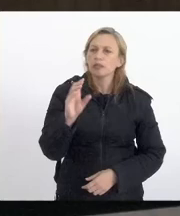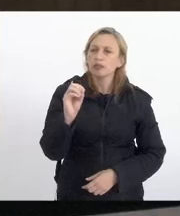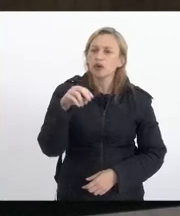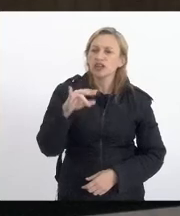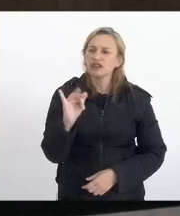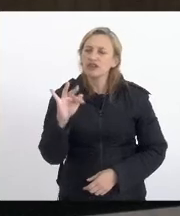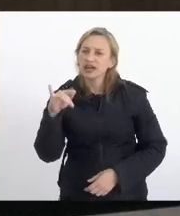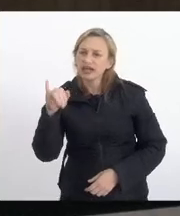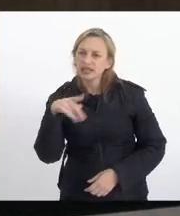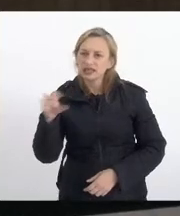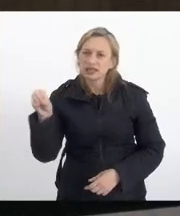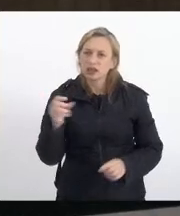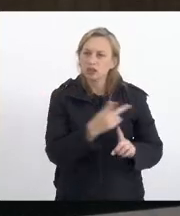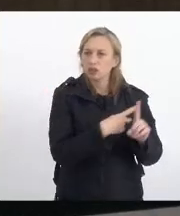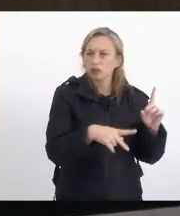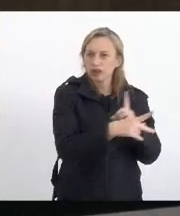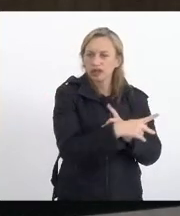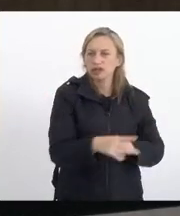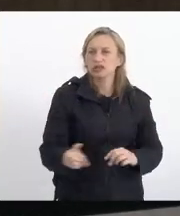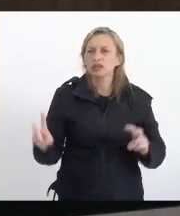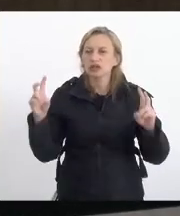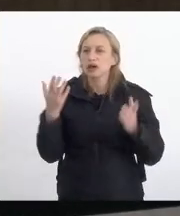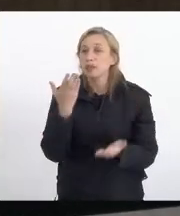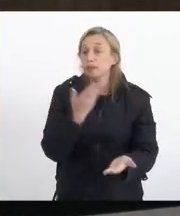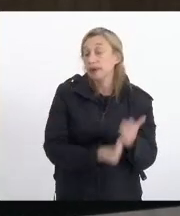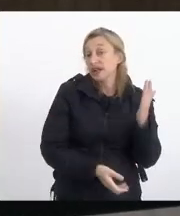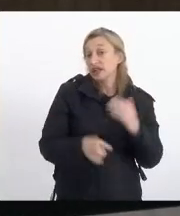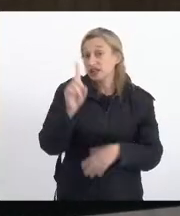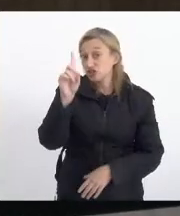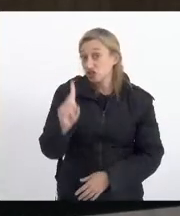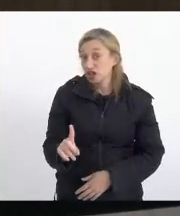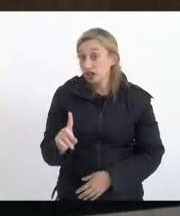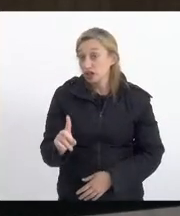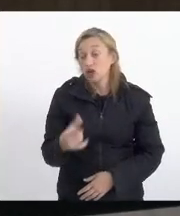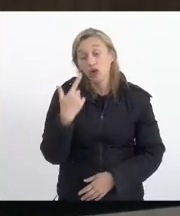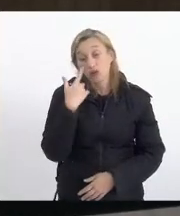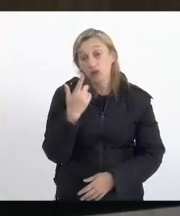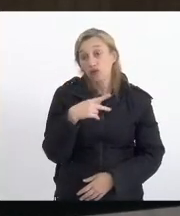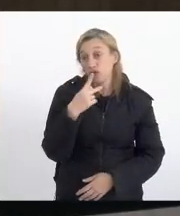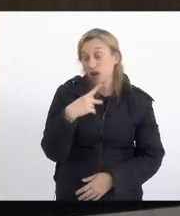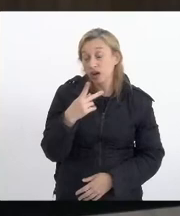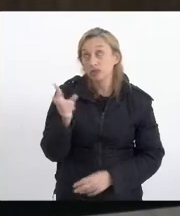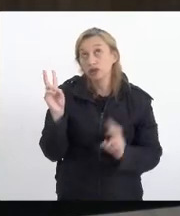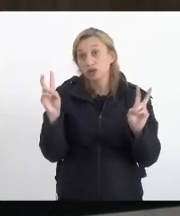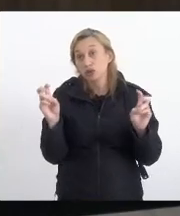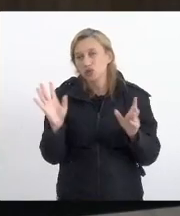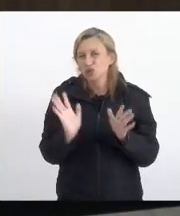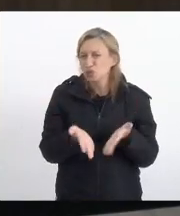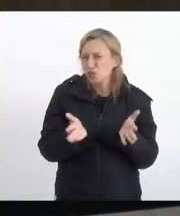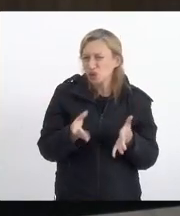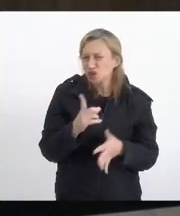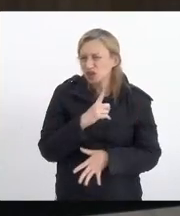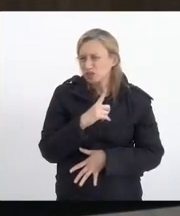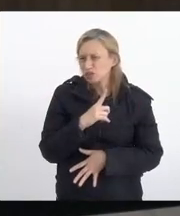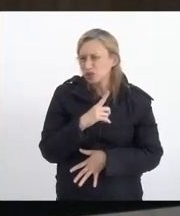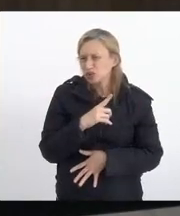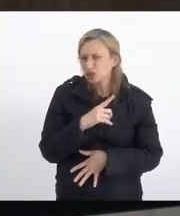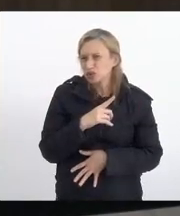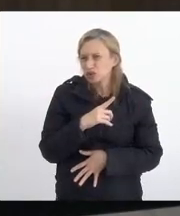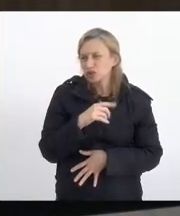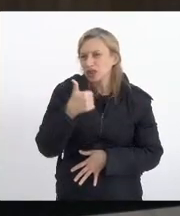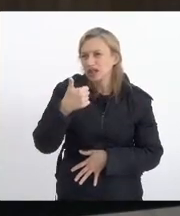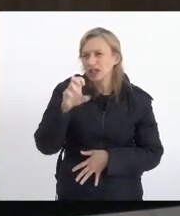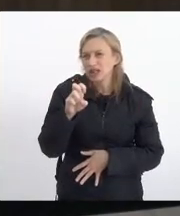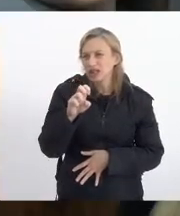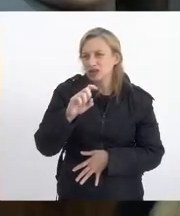Rio Previdência, né, as questões de perdas de direitos. Eu vim falar numa situação que hoje nós temos 15